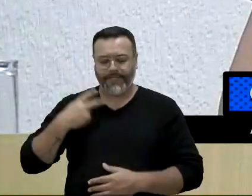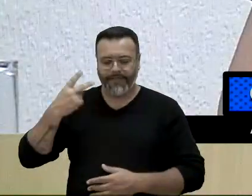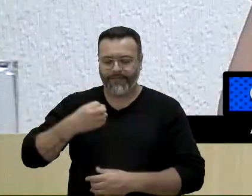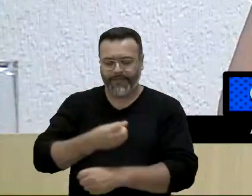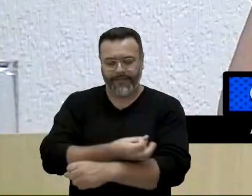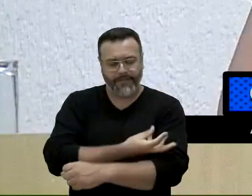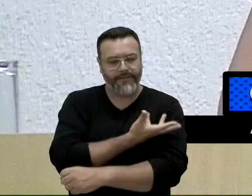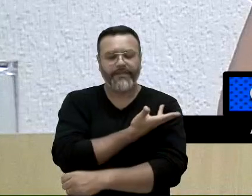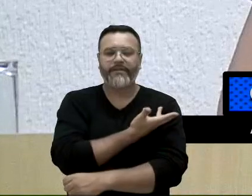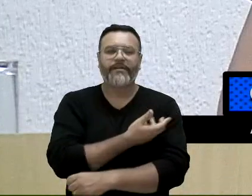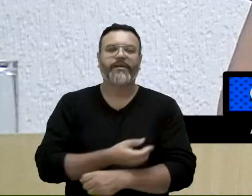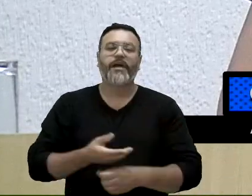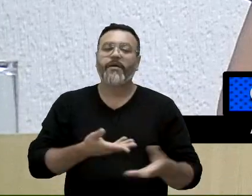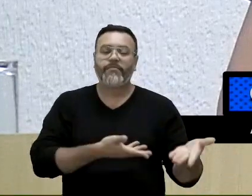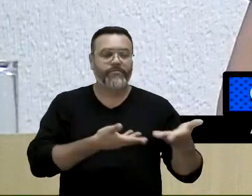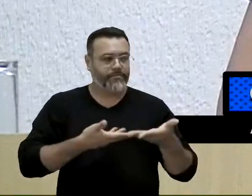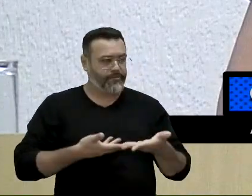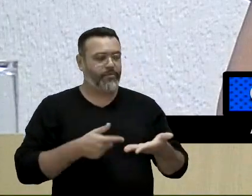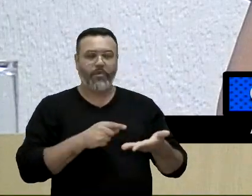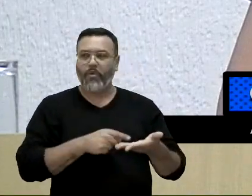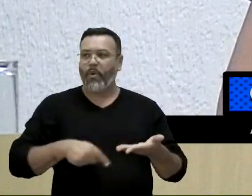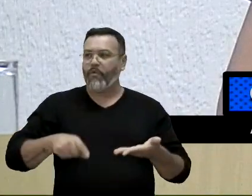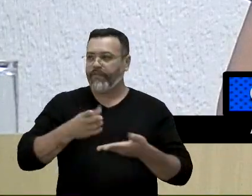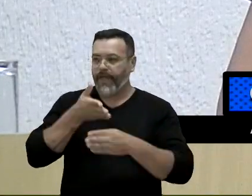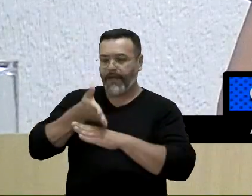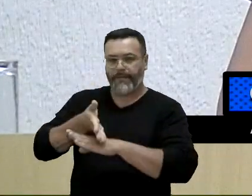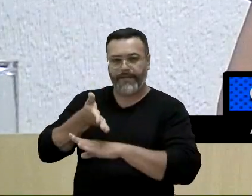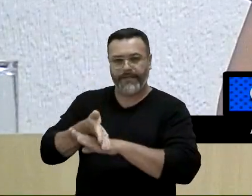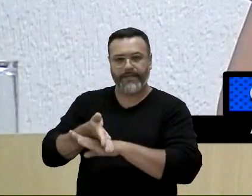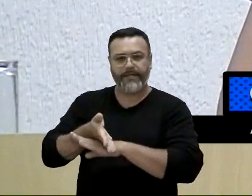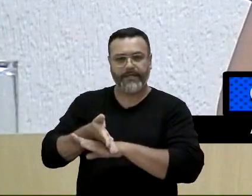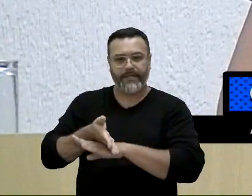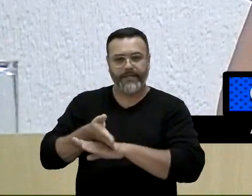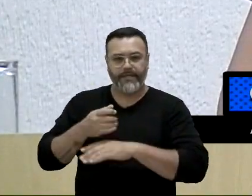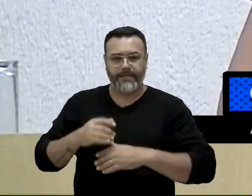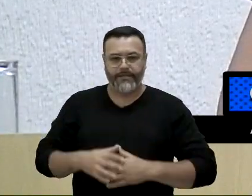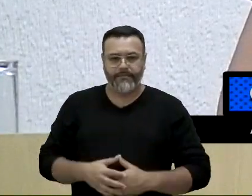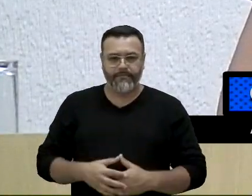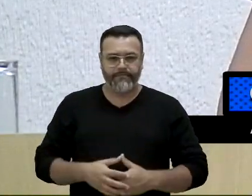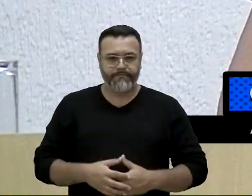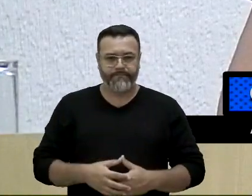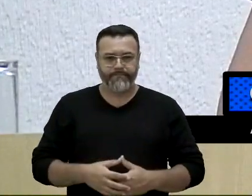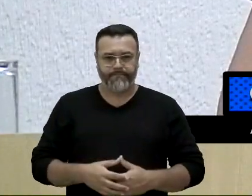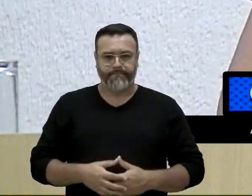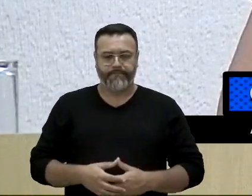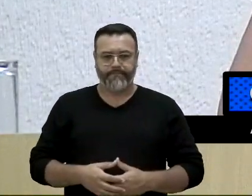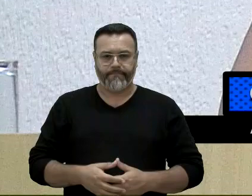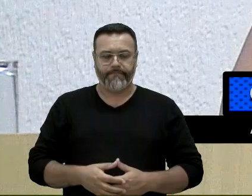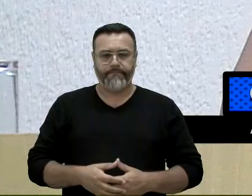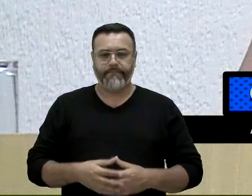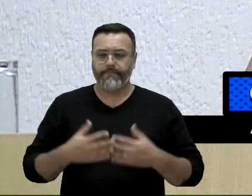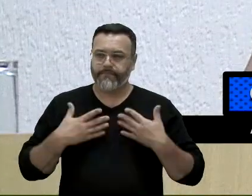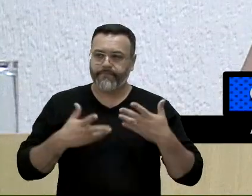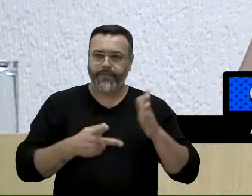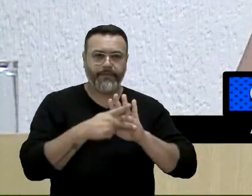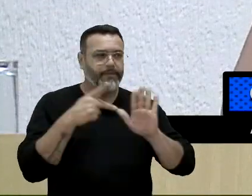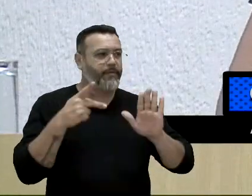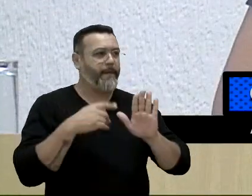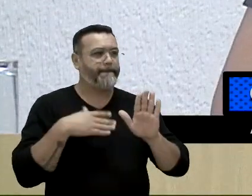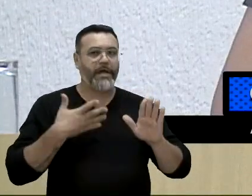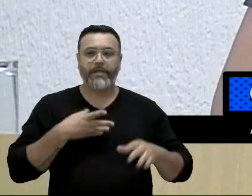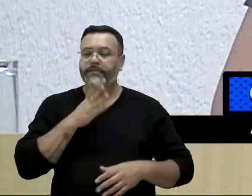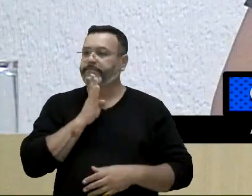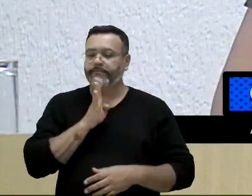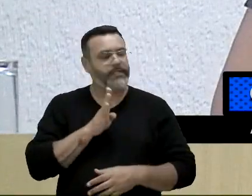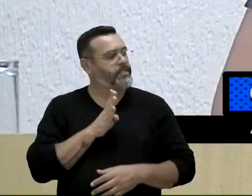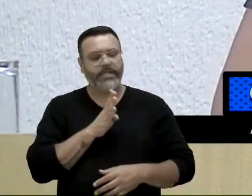Thalita, por nos convidar. Essa é uma pauta que eu fiquei muito contente. Eu não conhecia também